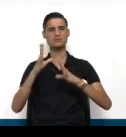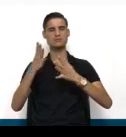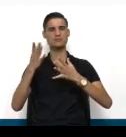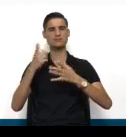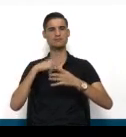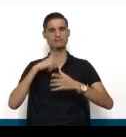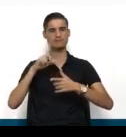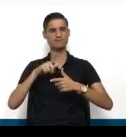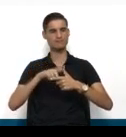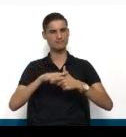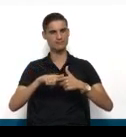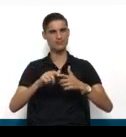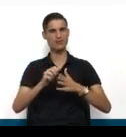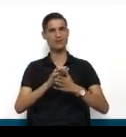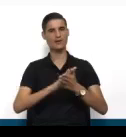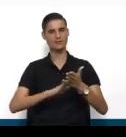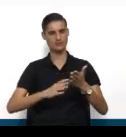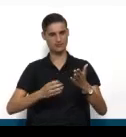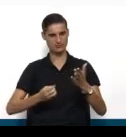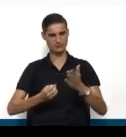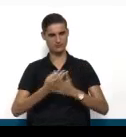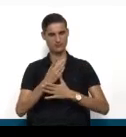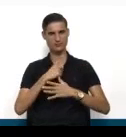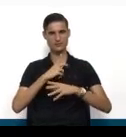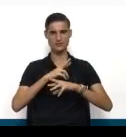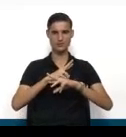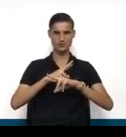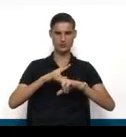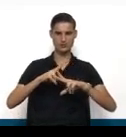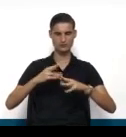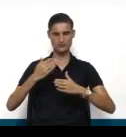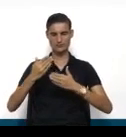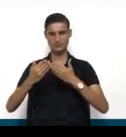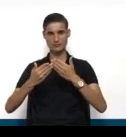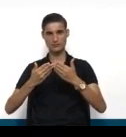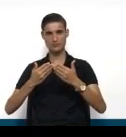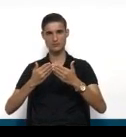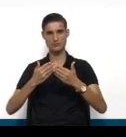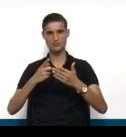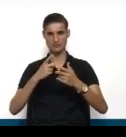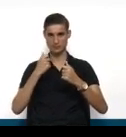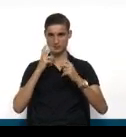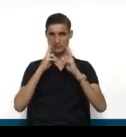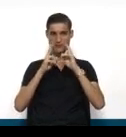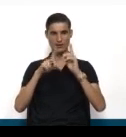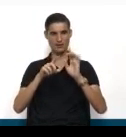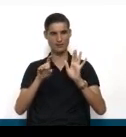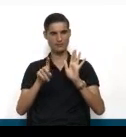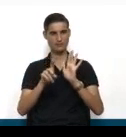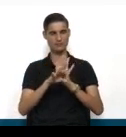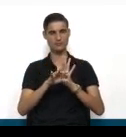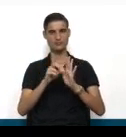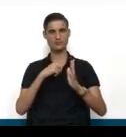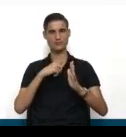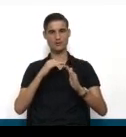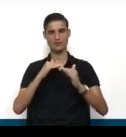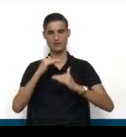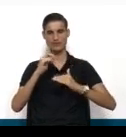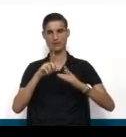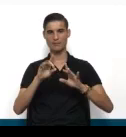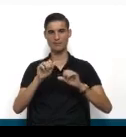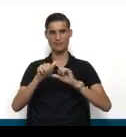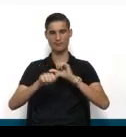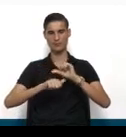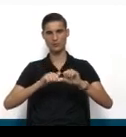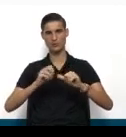essa equação, né, que é formada por equações diferenciais parciais, sabendo que essa equação ela é a equação que